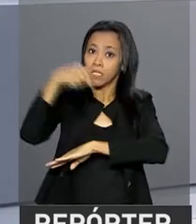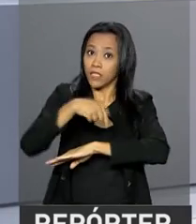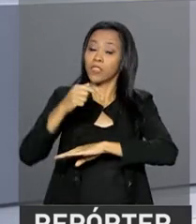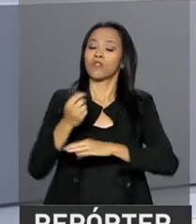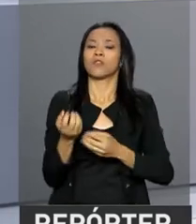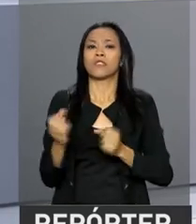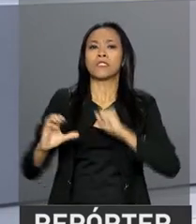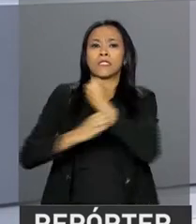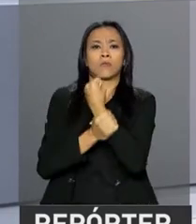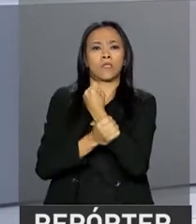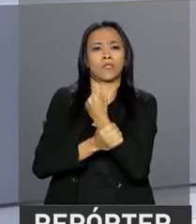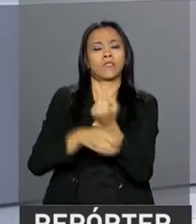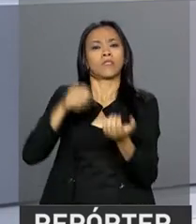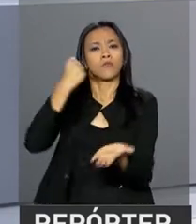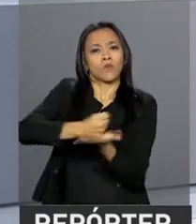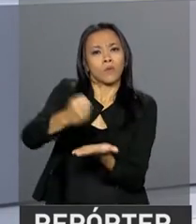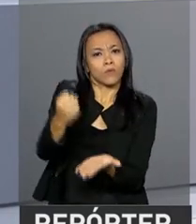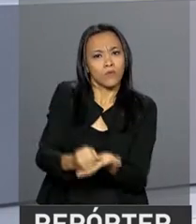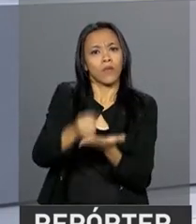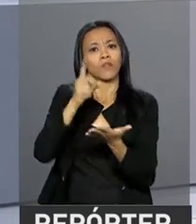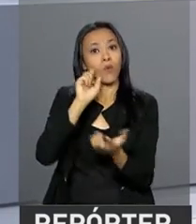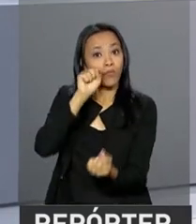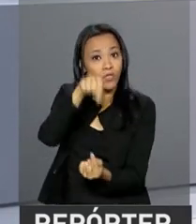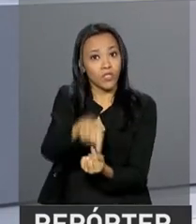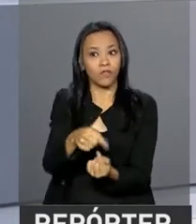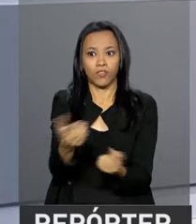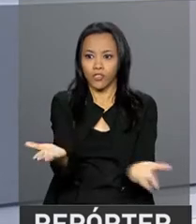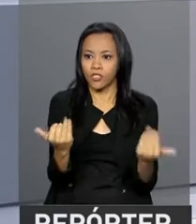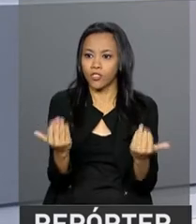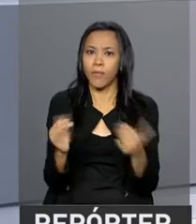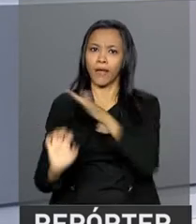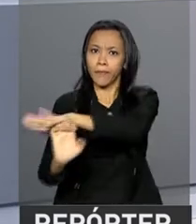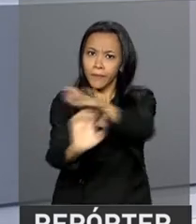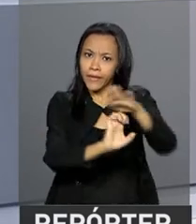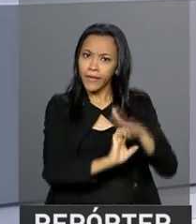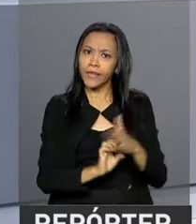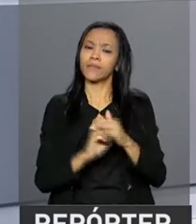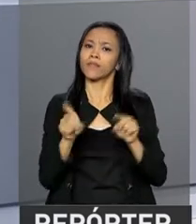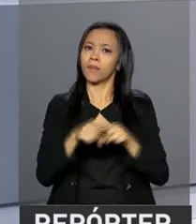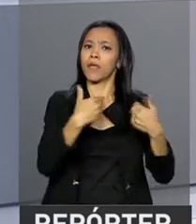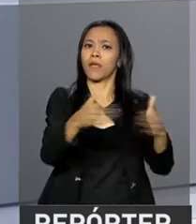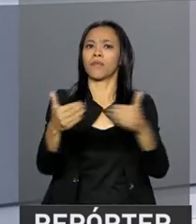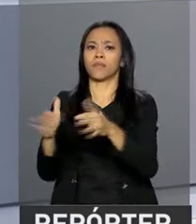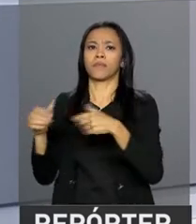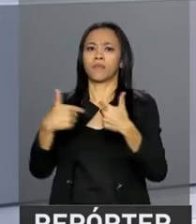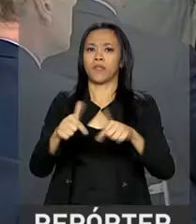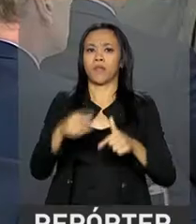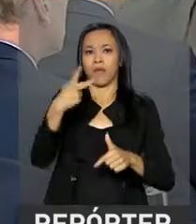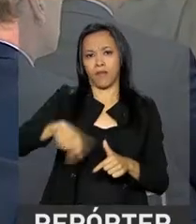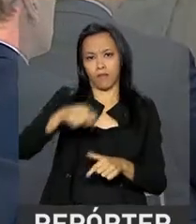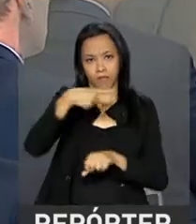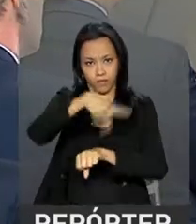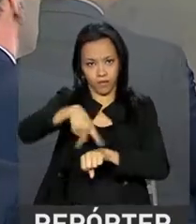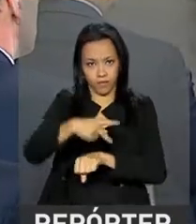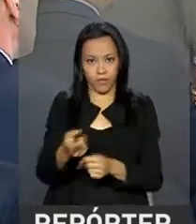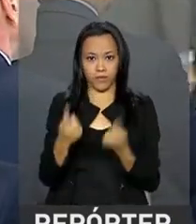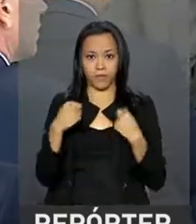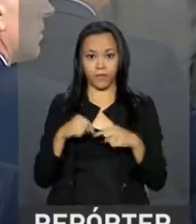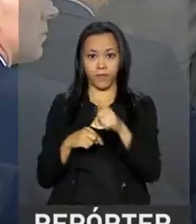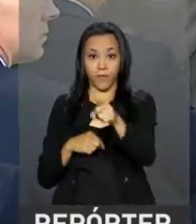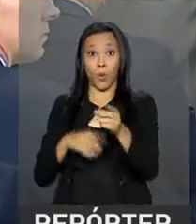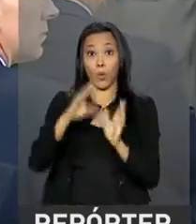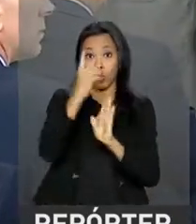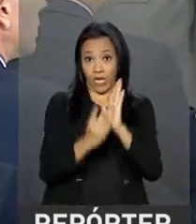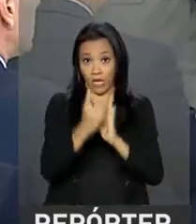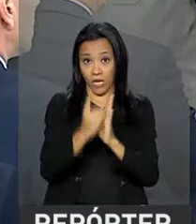o que deve atrair investimentos que incentivar a criação de postos de trabalho no país o decreto assinado